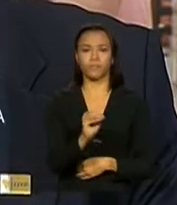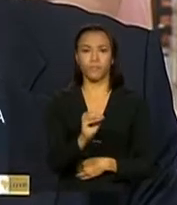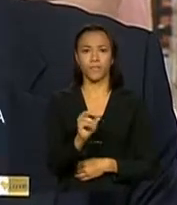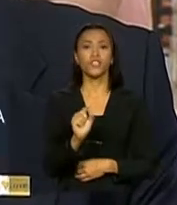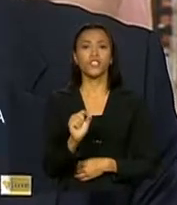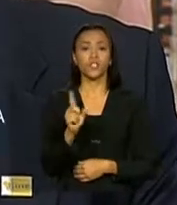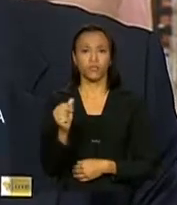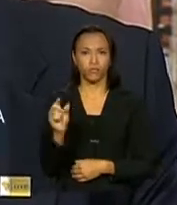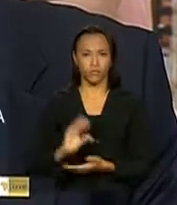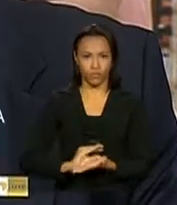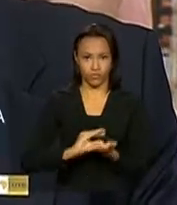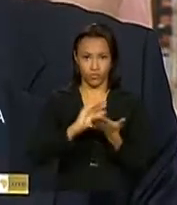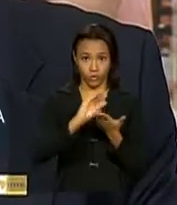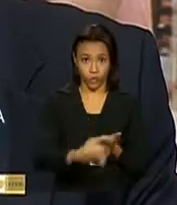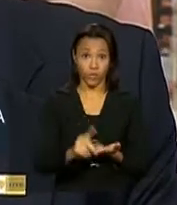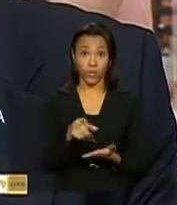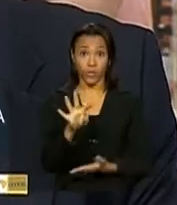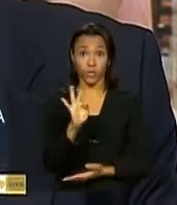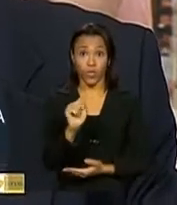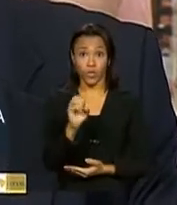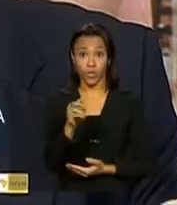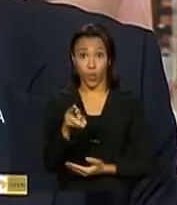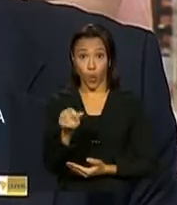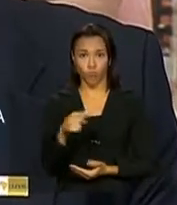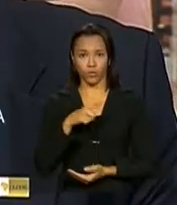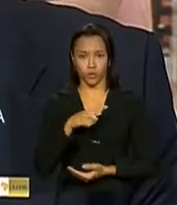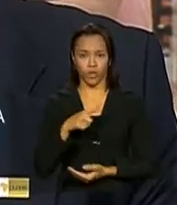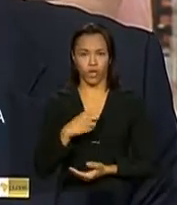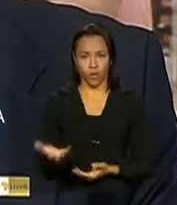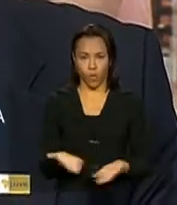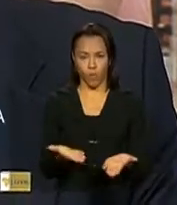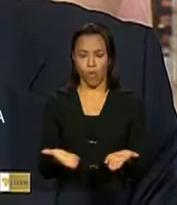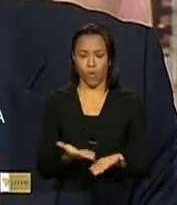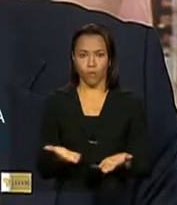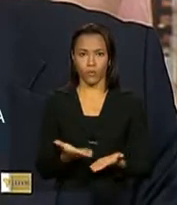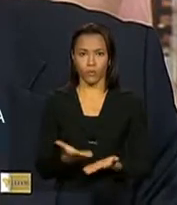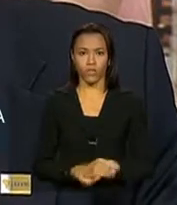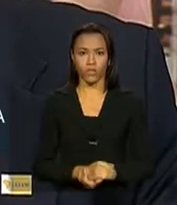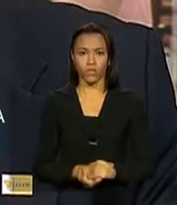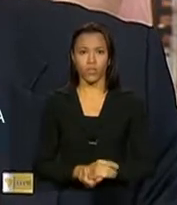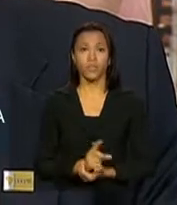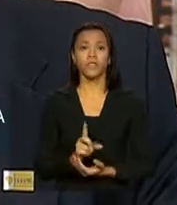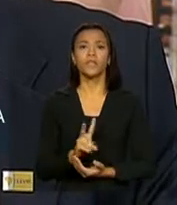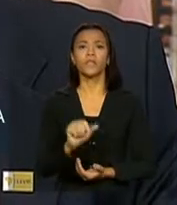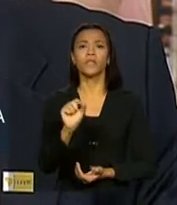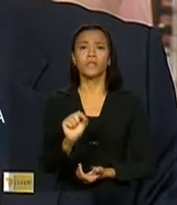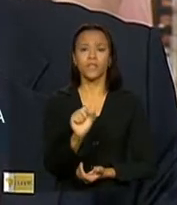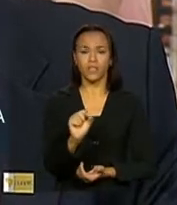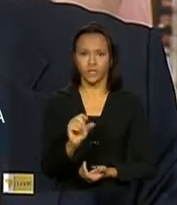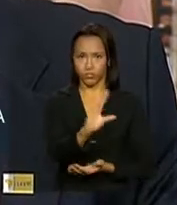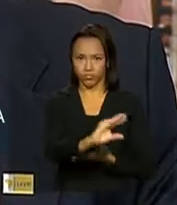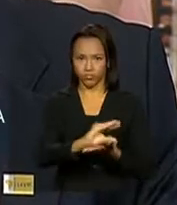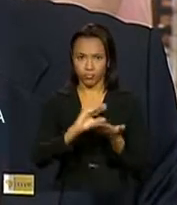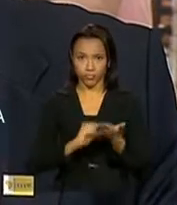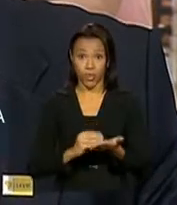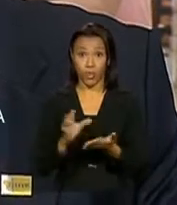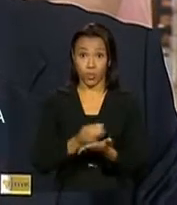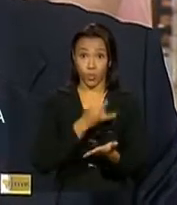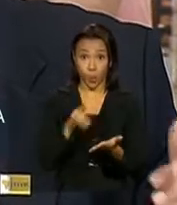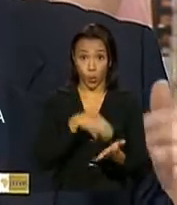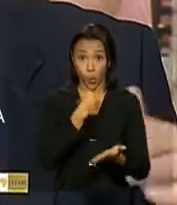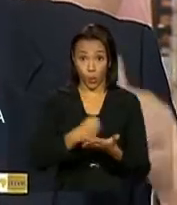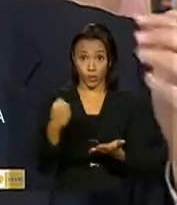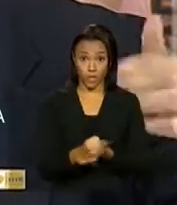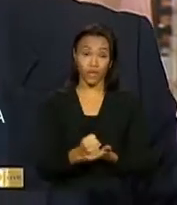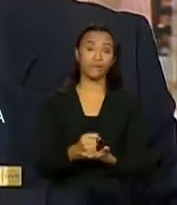de receitas que o Tesouro tem hoje, que a Eletrobras tem hoje, oriundas do contrato de Itaipu.